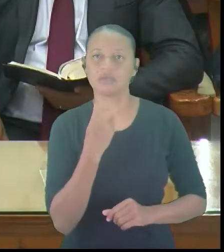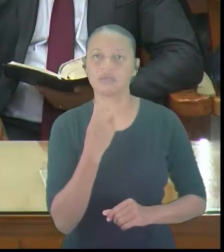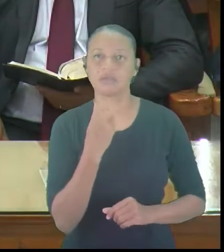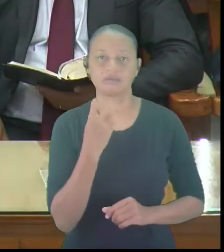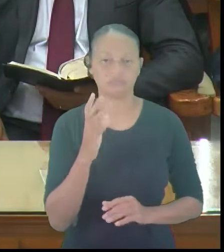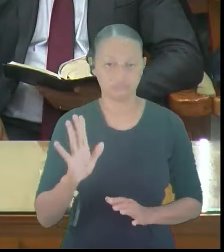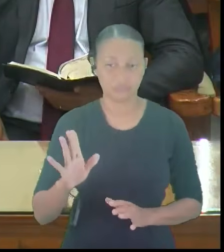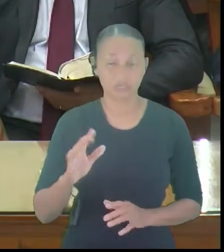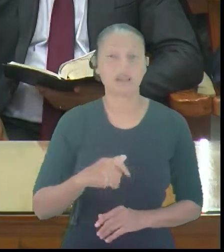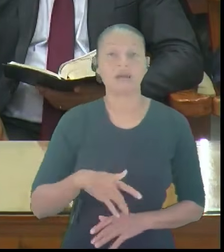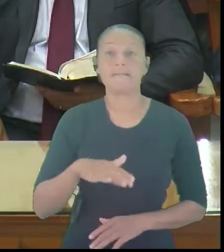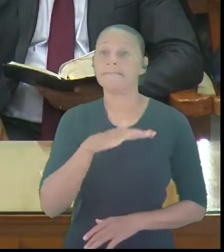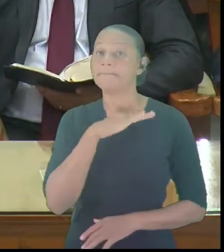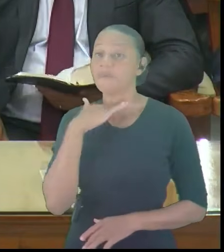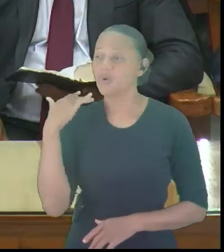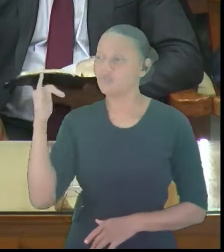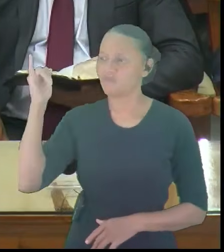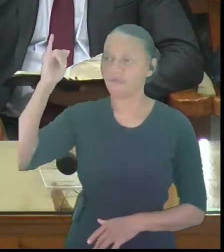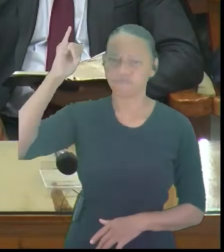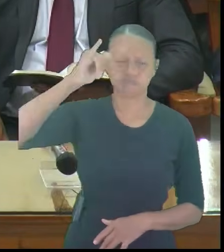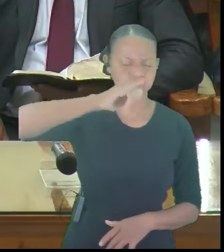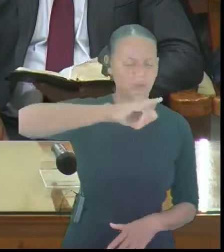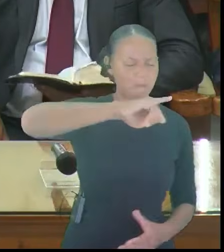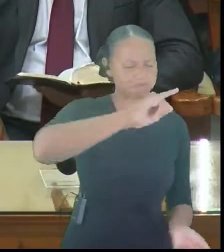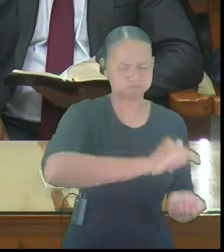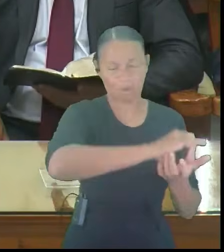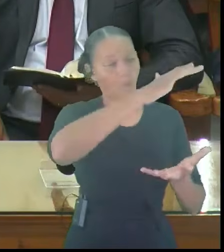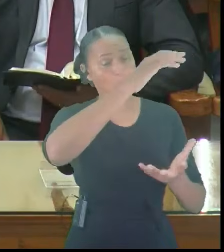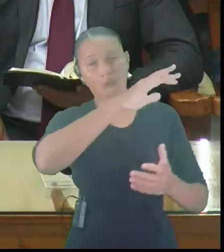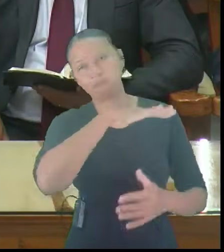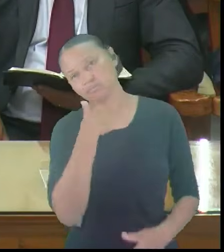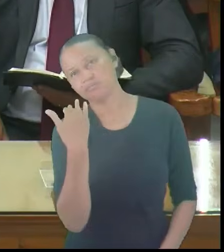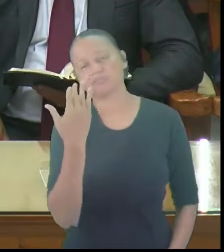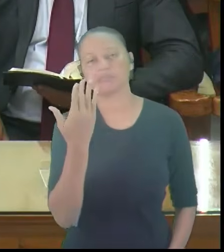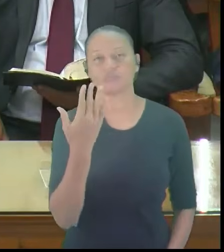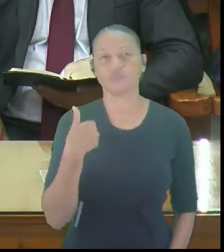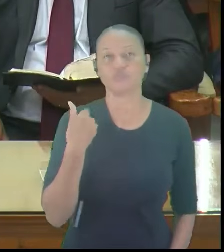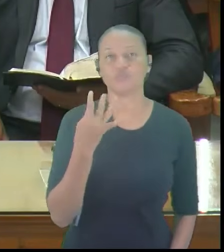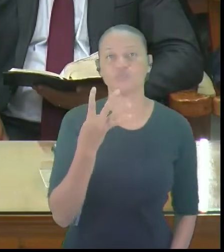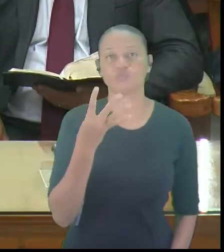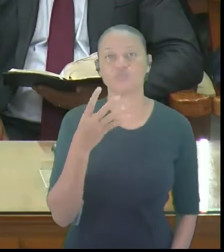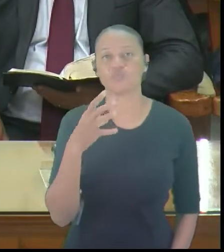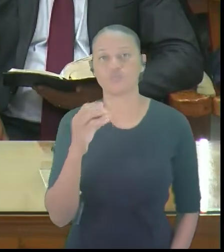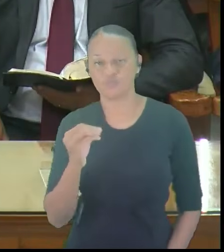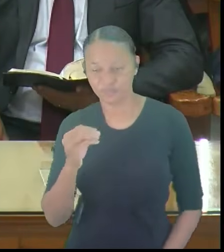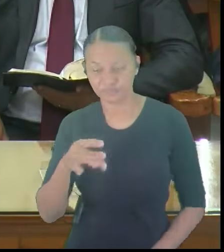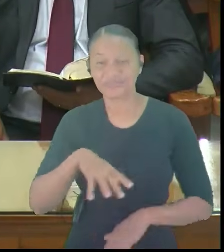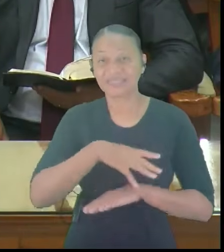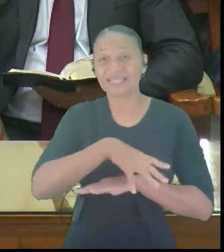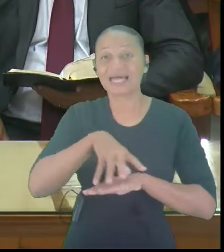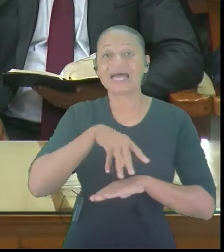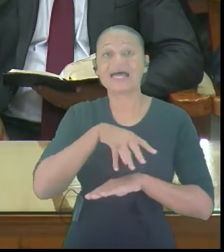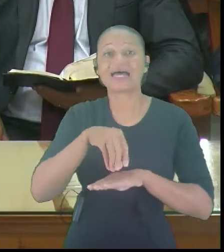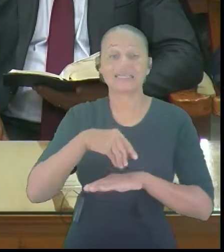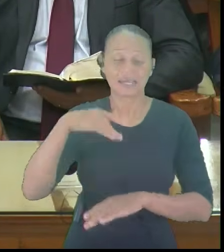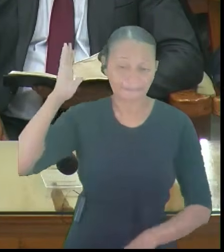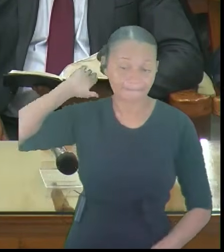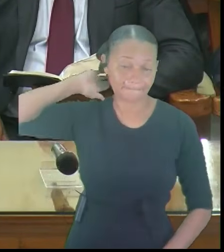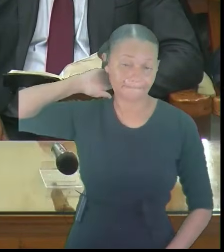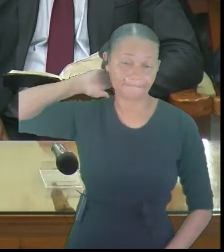Ele morreu de um acidente de avião, aos 40 anos. Morreu nas ilhas do Pará. Ele foi fazer uma cruzada no